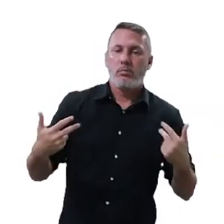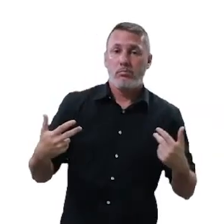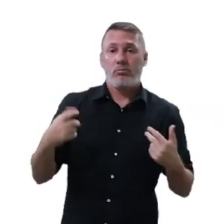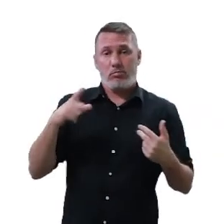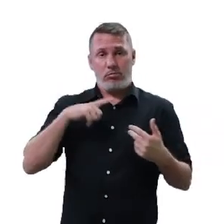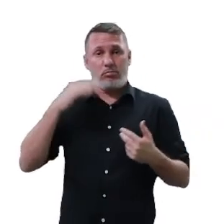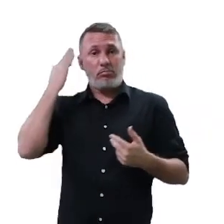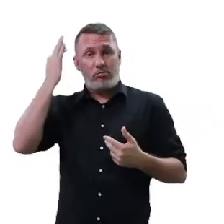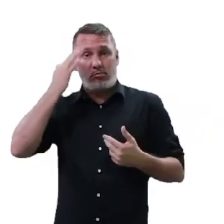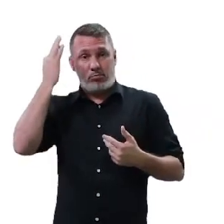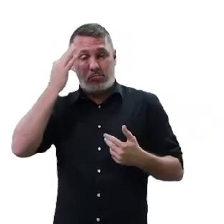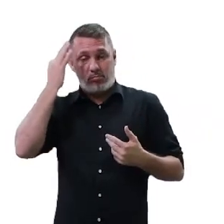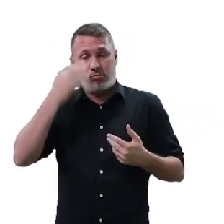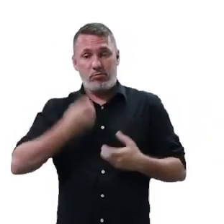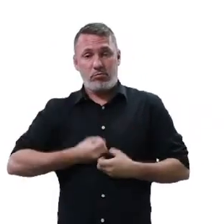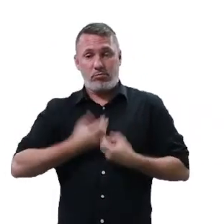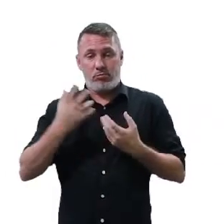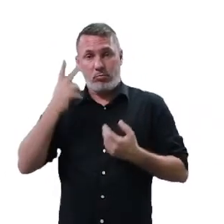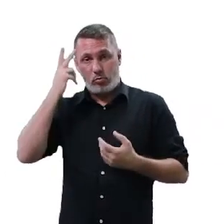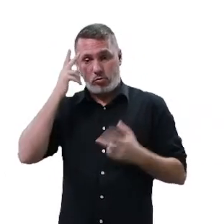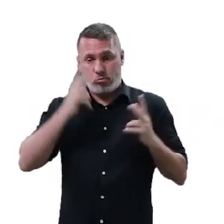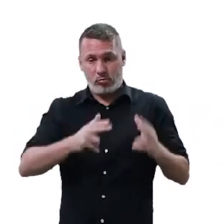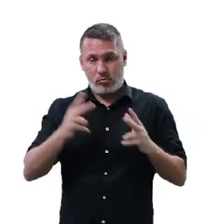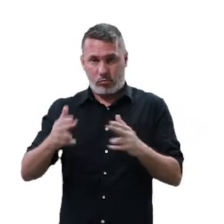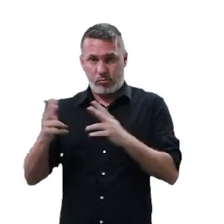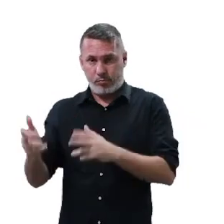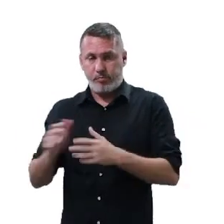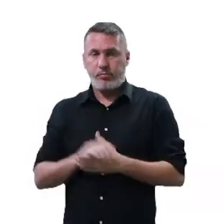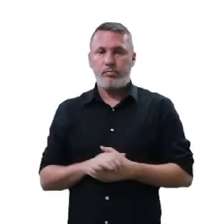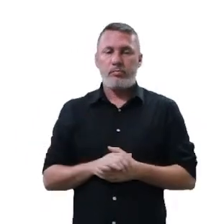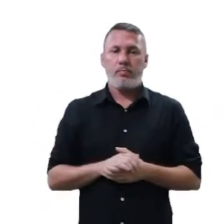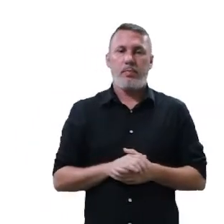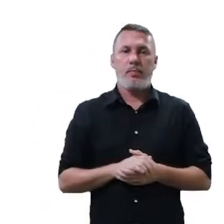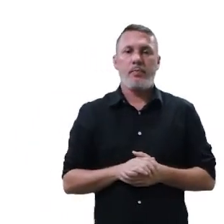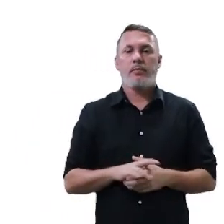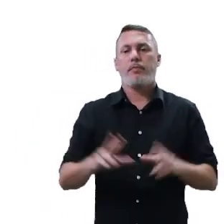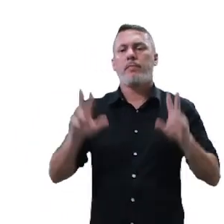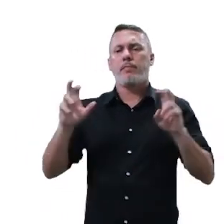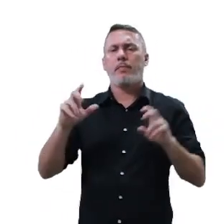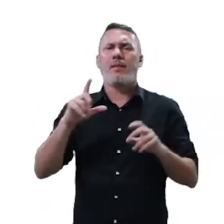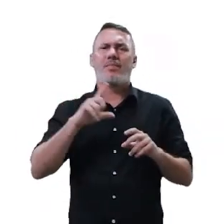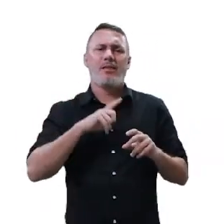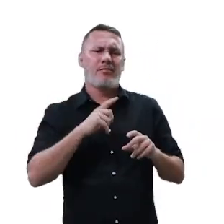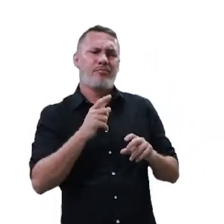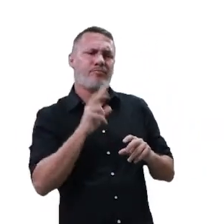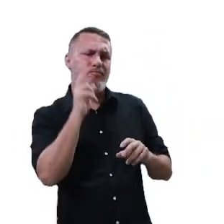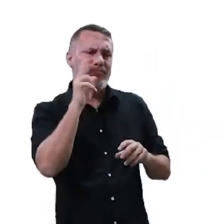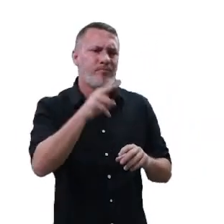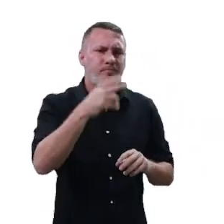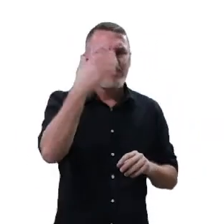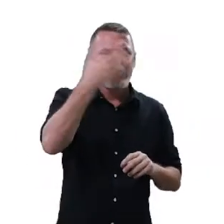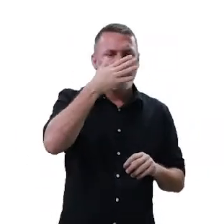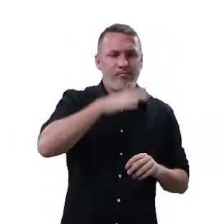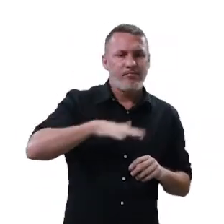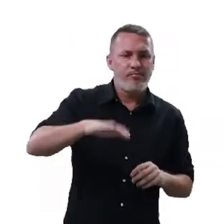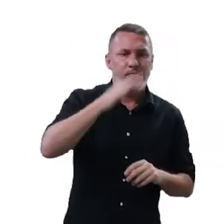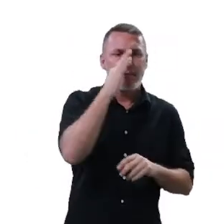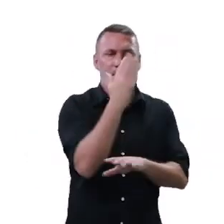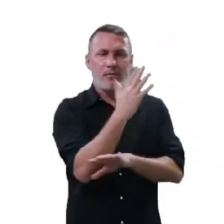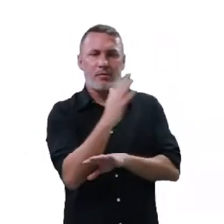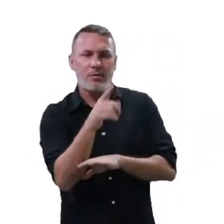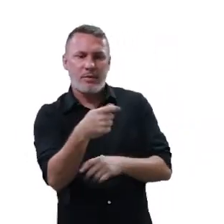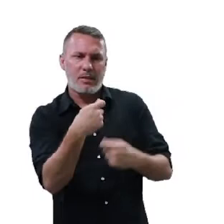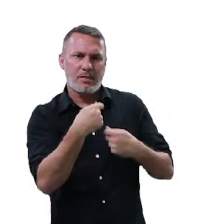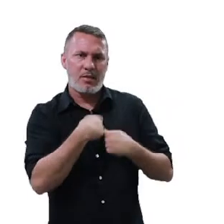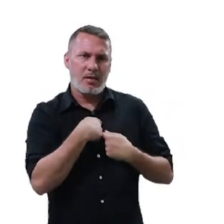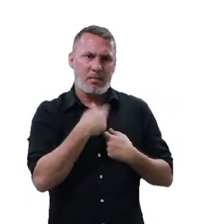o sentimento comum dos primeiros filósofos da seguinte maneira: o encanto sobrenatural que há nas coisas da natureza, se